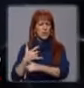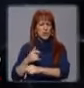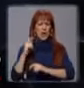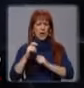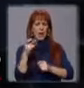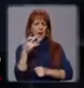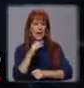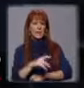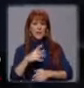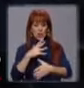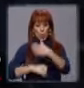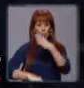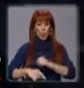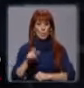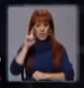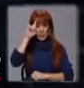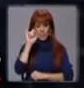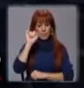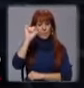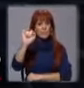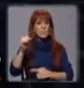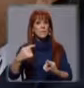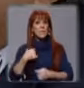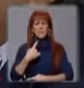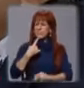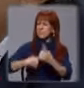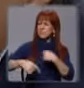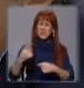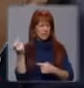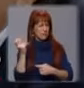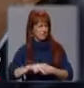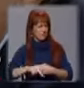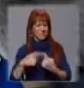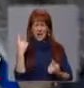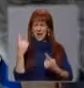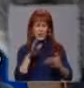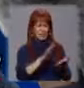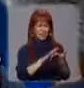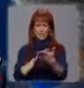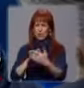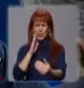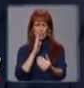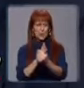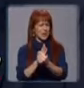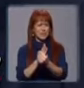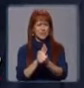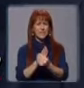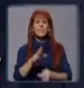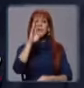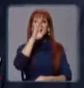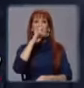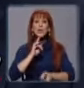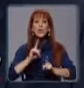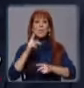RTP o advogado de José Sócrates estranha a coincidência de alguns factos no processo Se